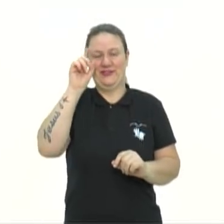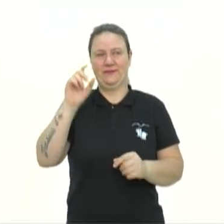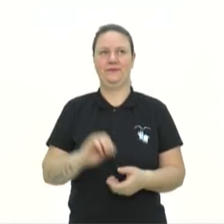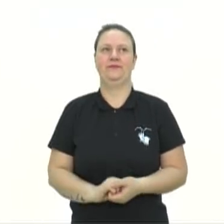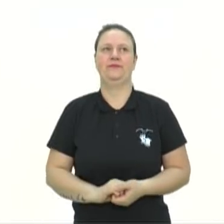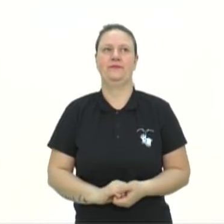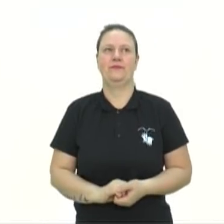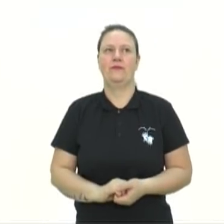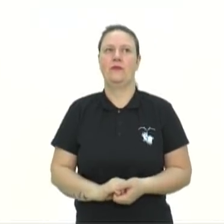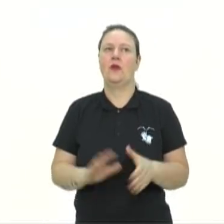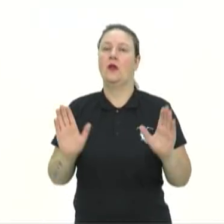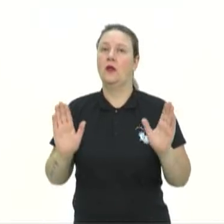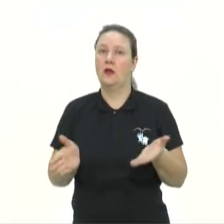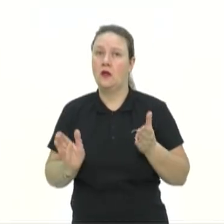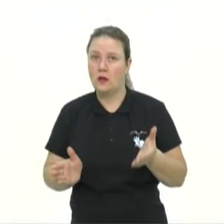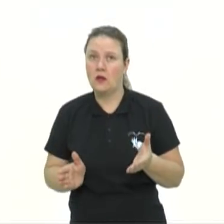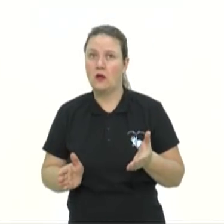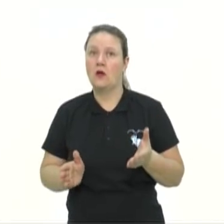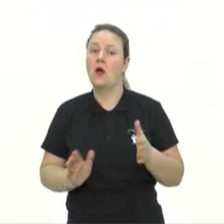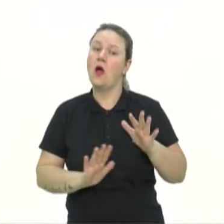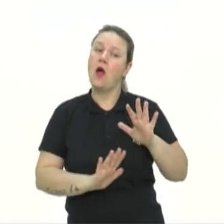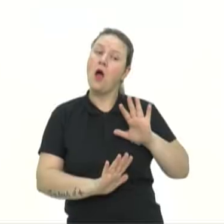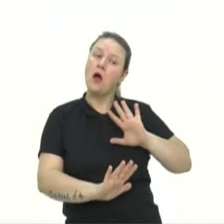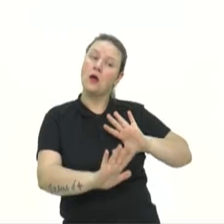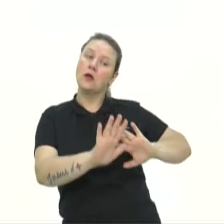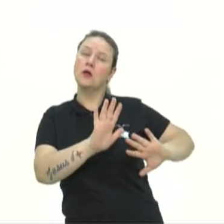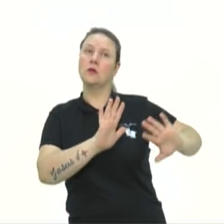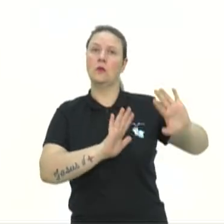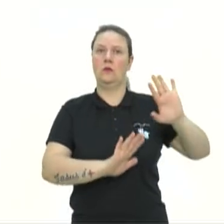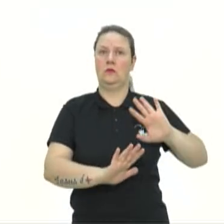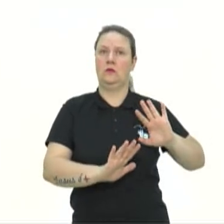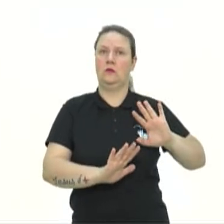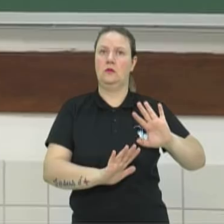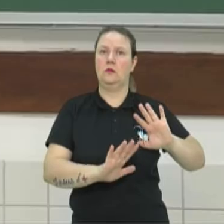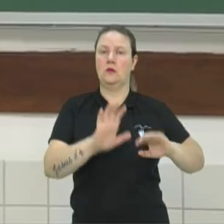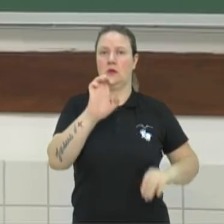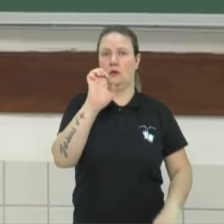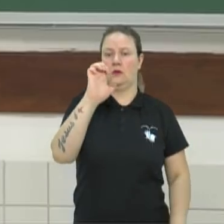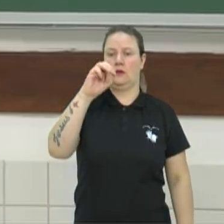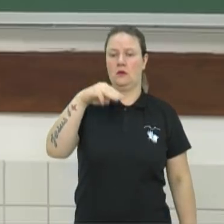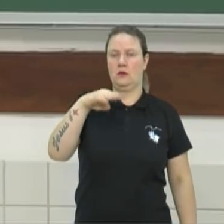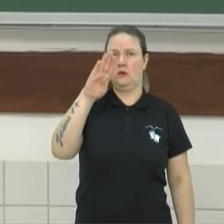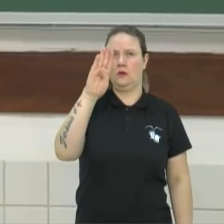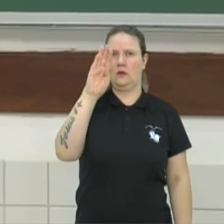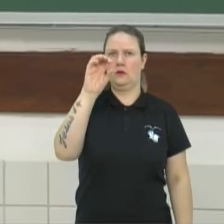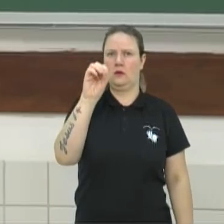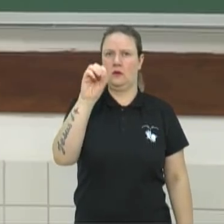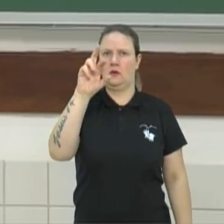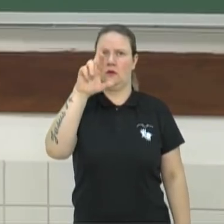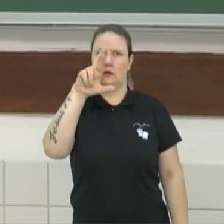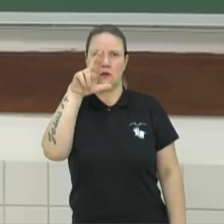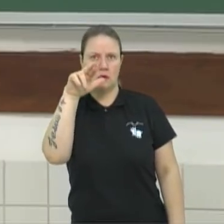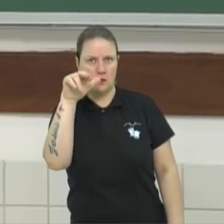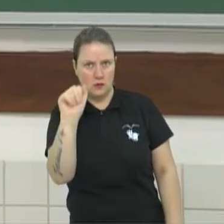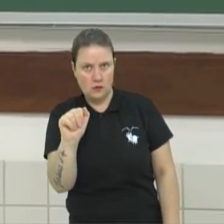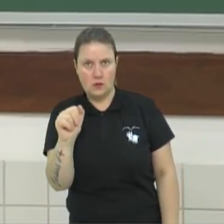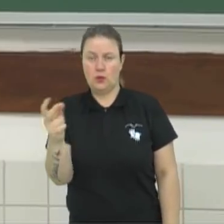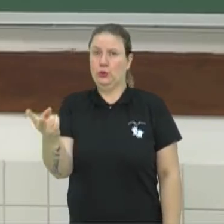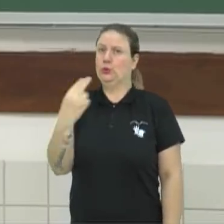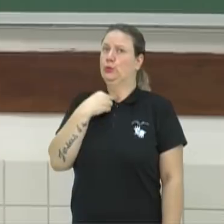Embora não se deva consumir sal em excesso, olha aqui, ó a concessão. Foi feita uma concessão.